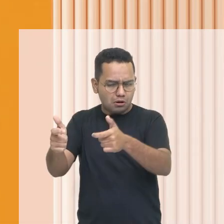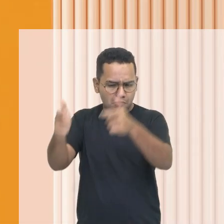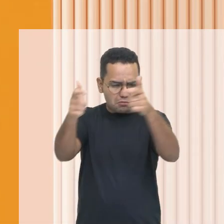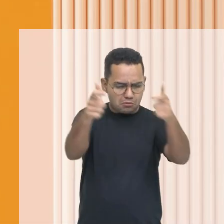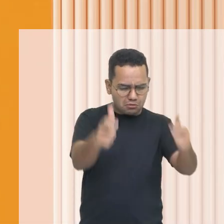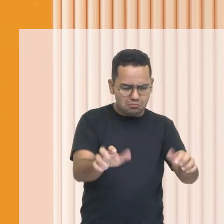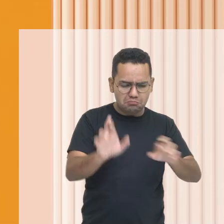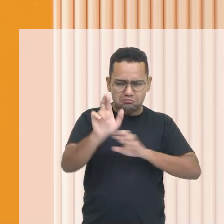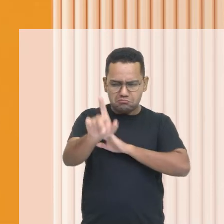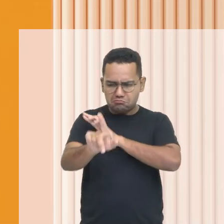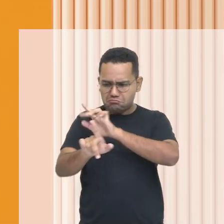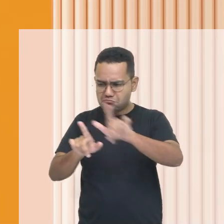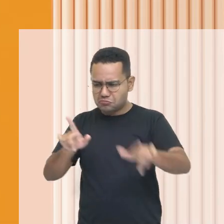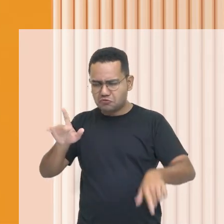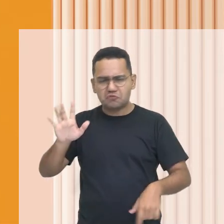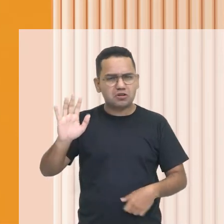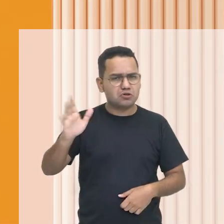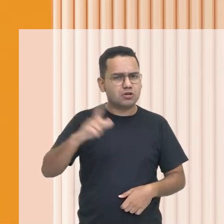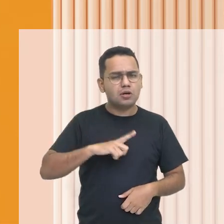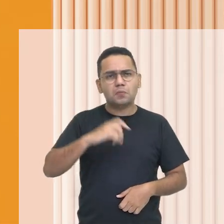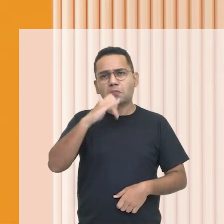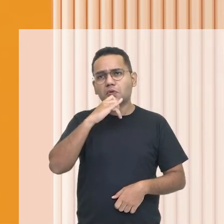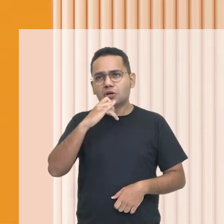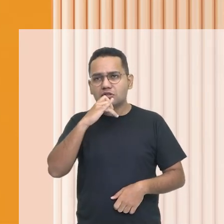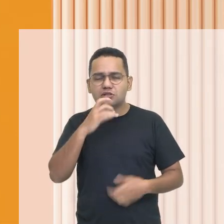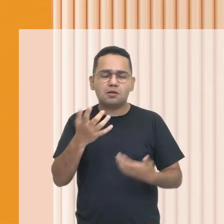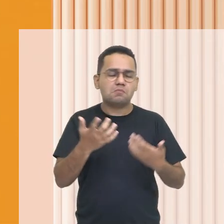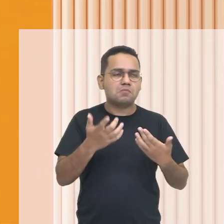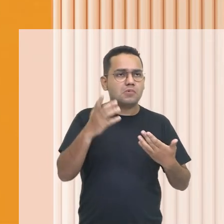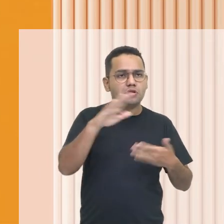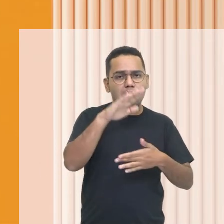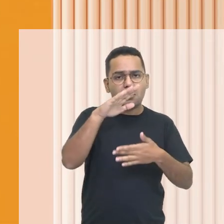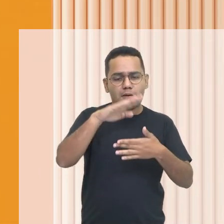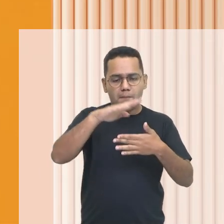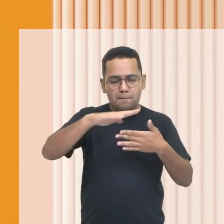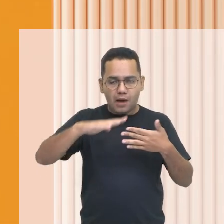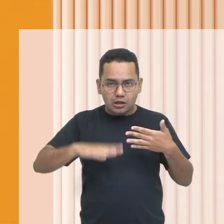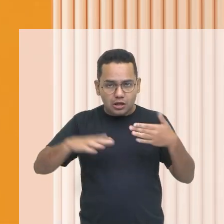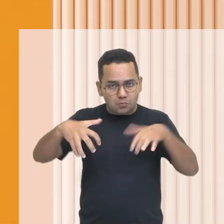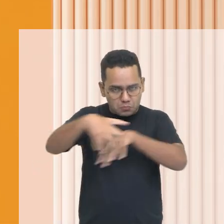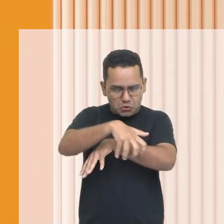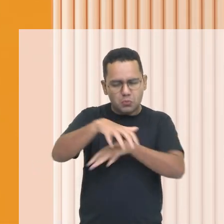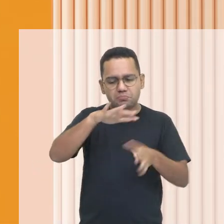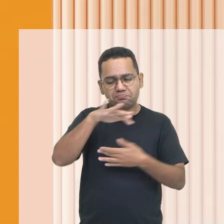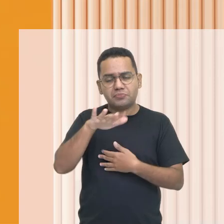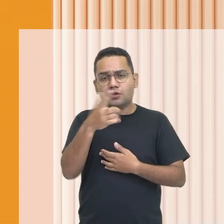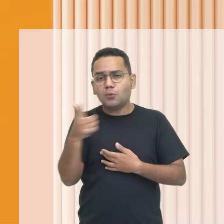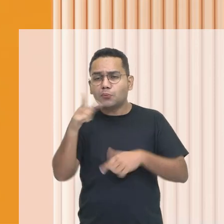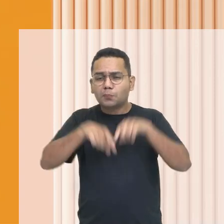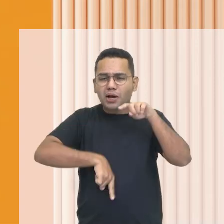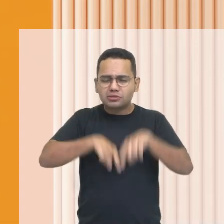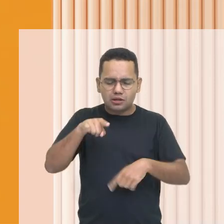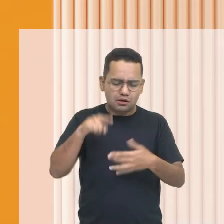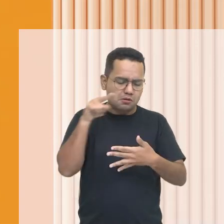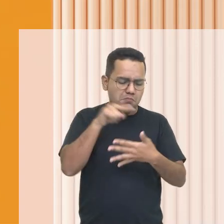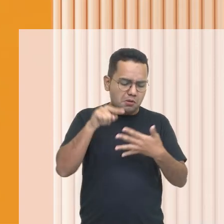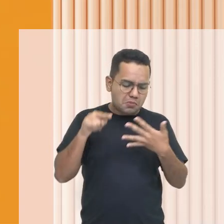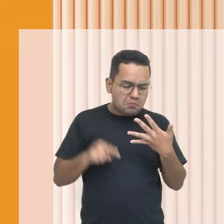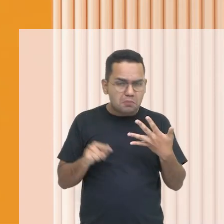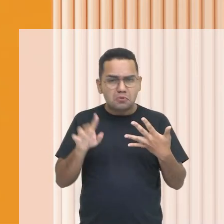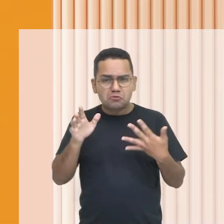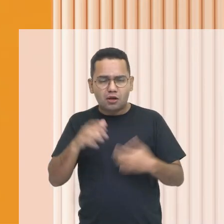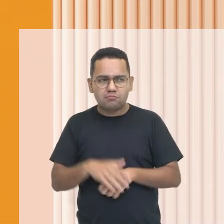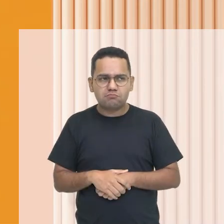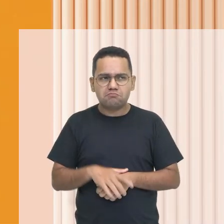açúcar, do ouro, agora do café, mas não ouvi falar sobre a